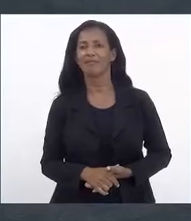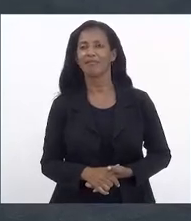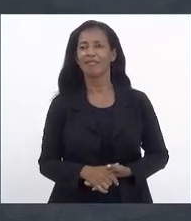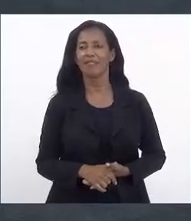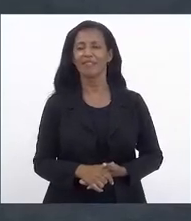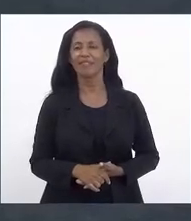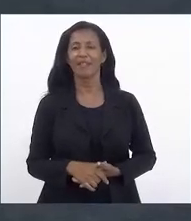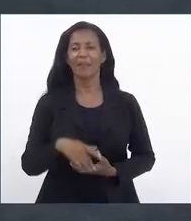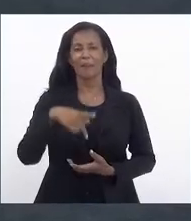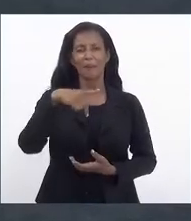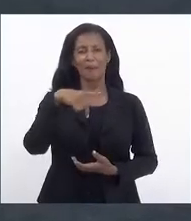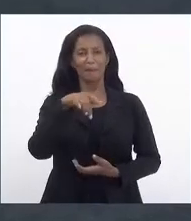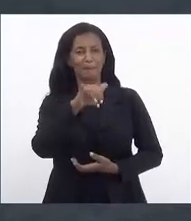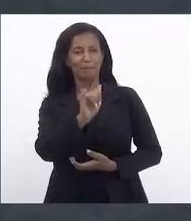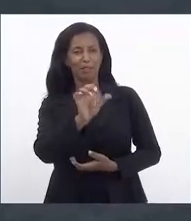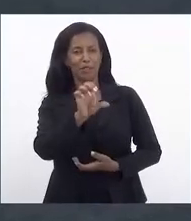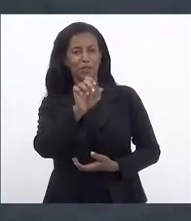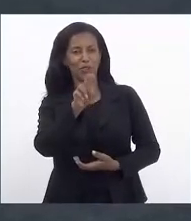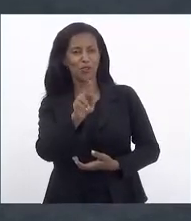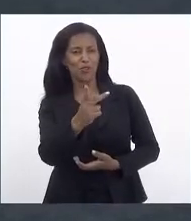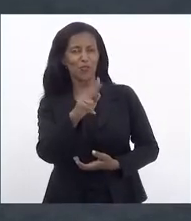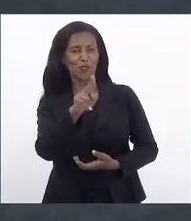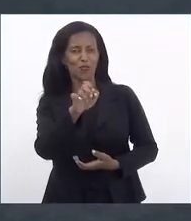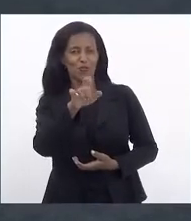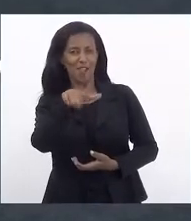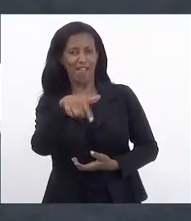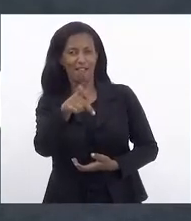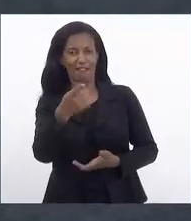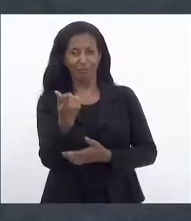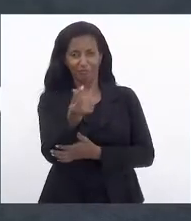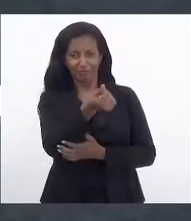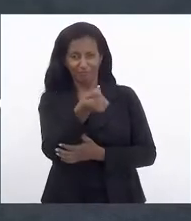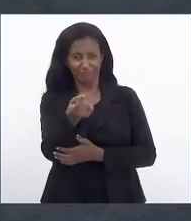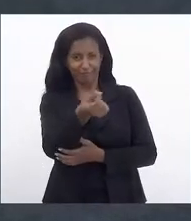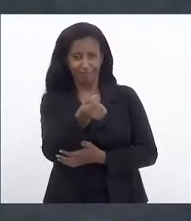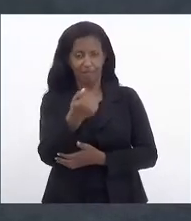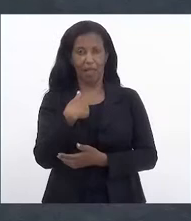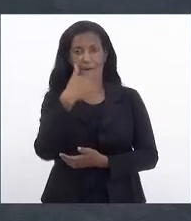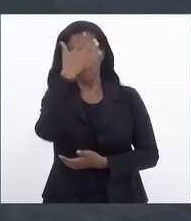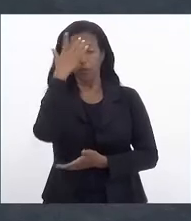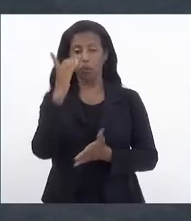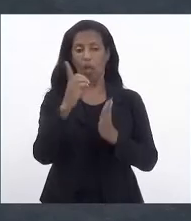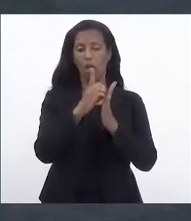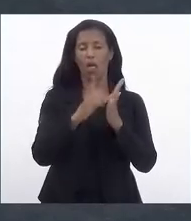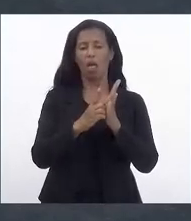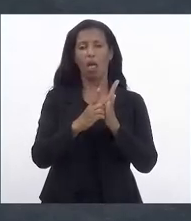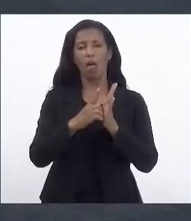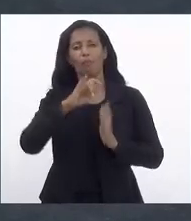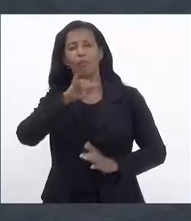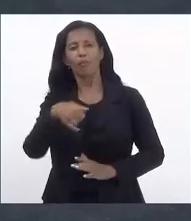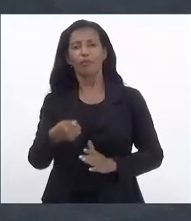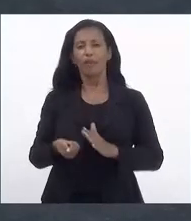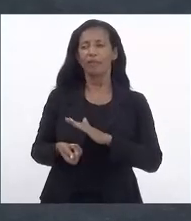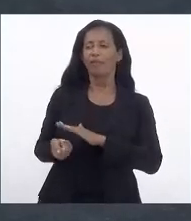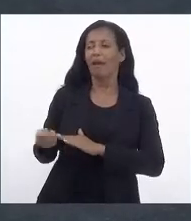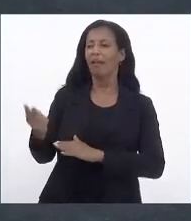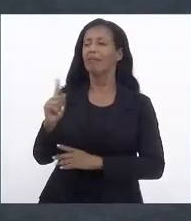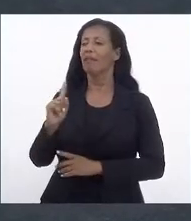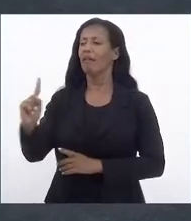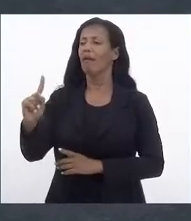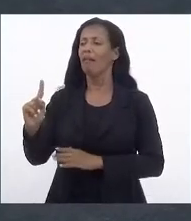do Pichulé então tem pessoas que usam o Detran e vão até o empresário para oferecer serviços ao empresário